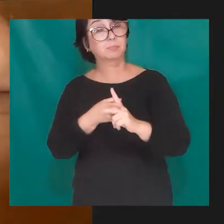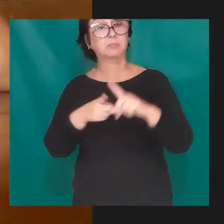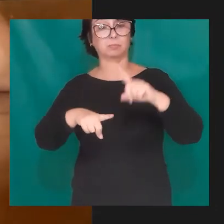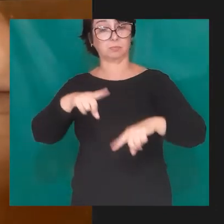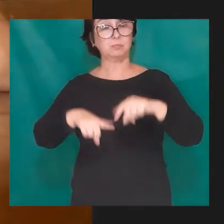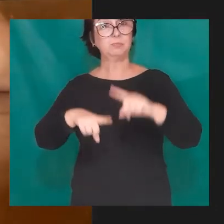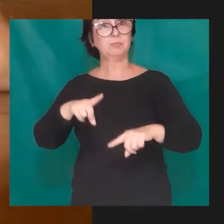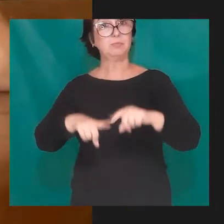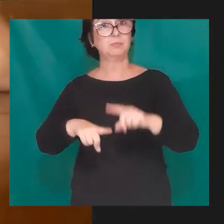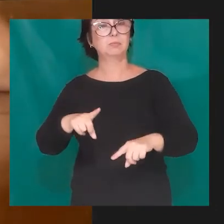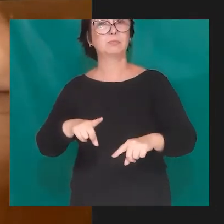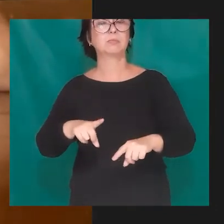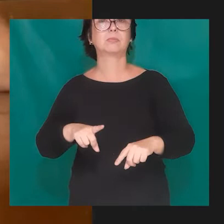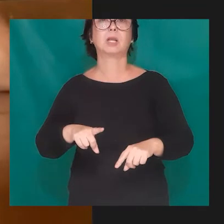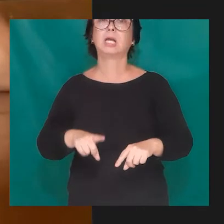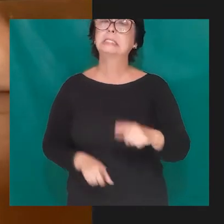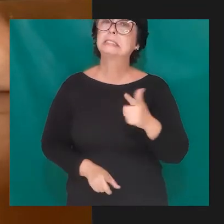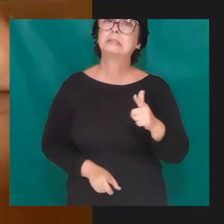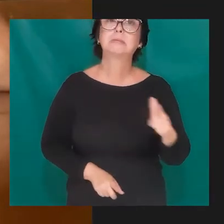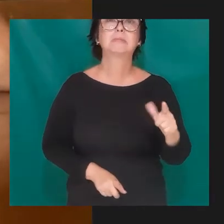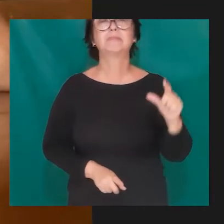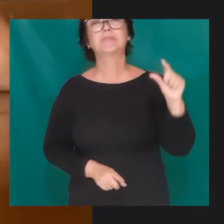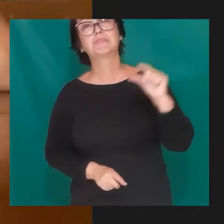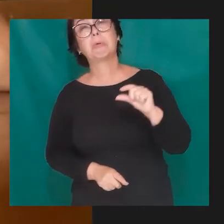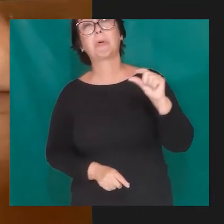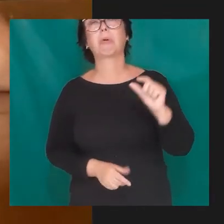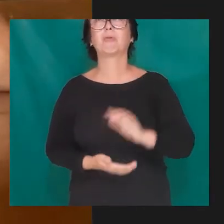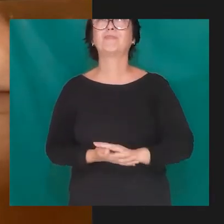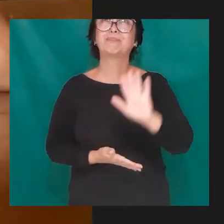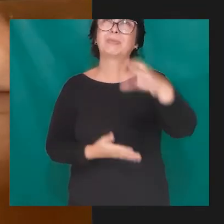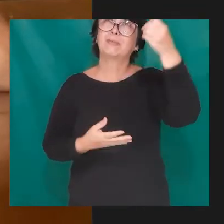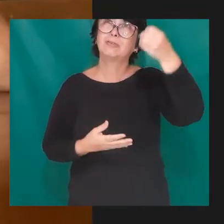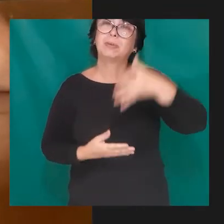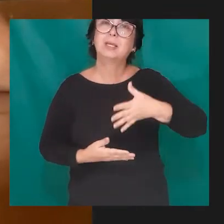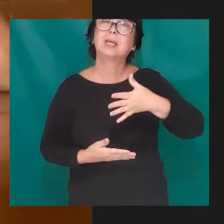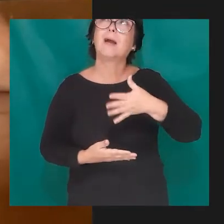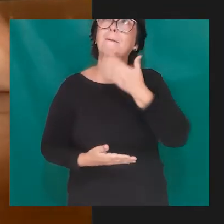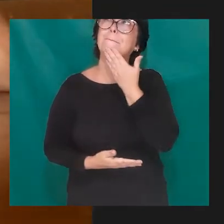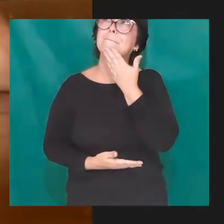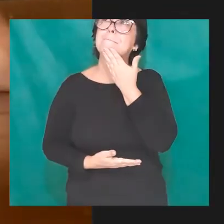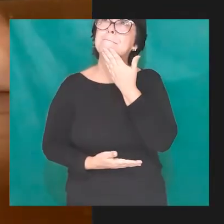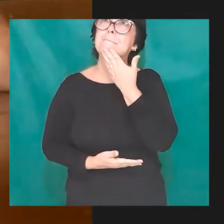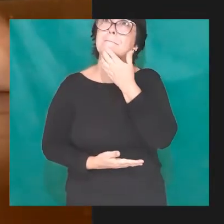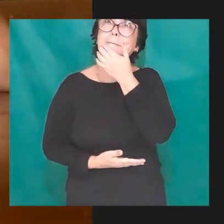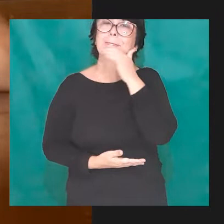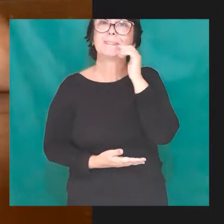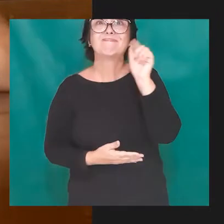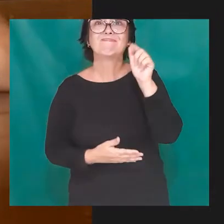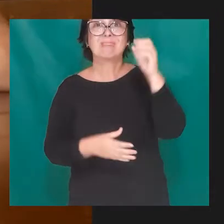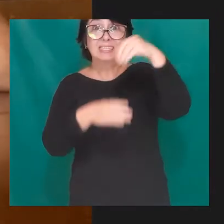tão, isso não acontece, até porque, deixa eu ver como é que eu vou explicar, a gente ainda dentro da